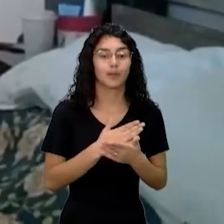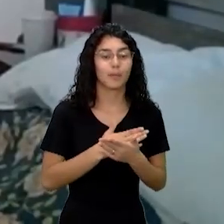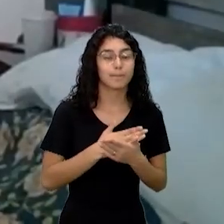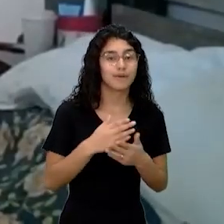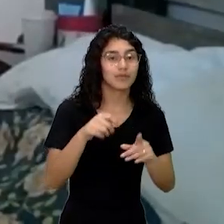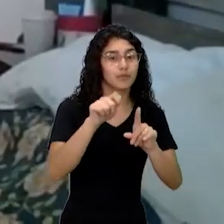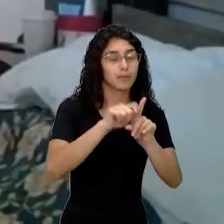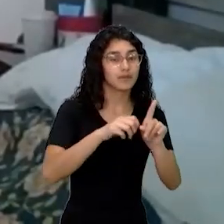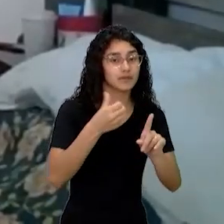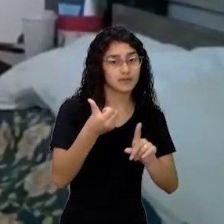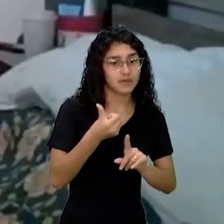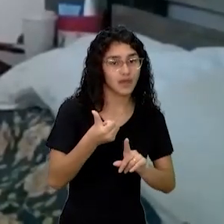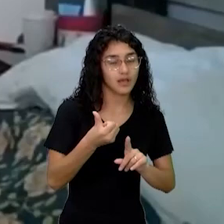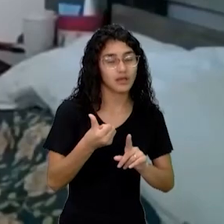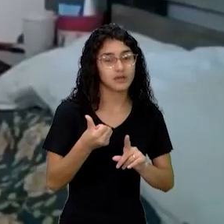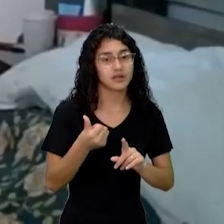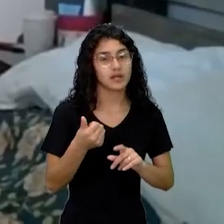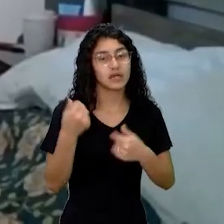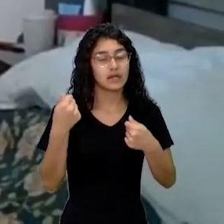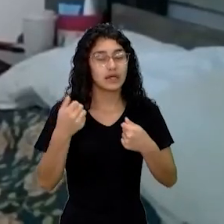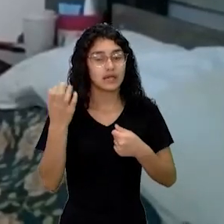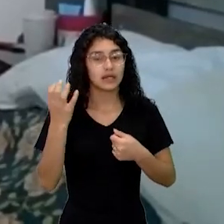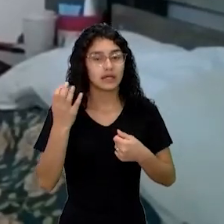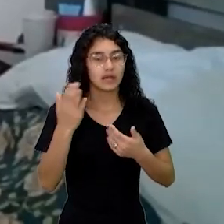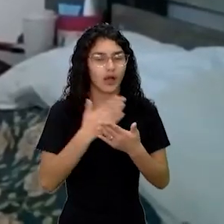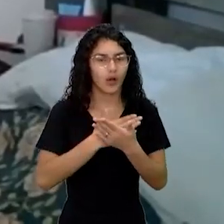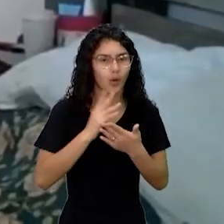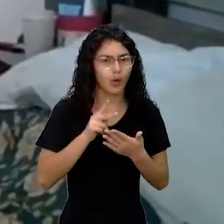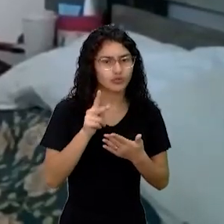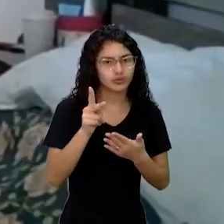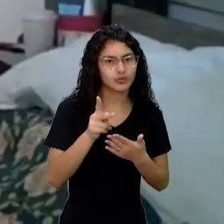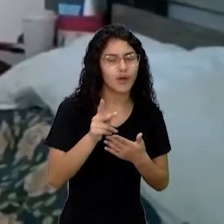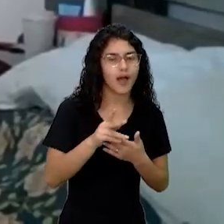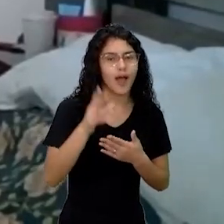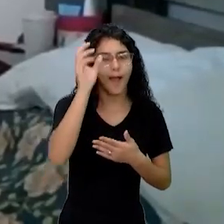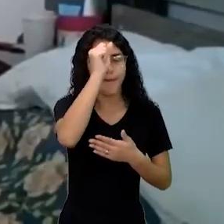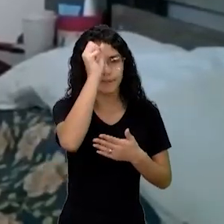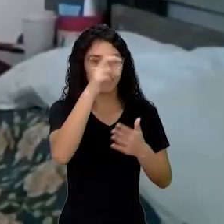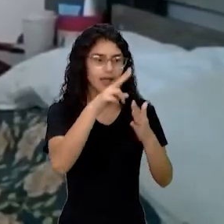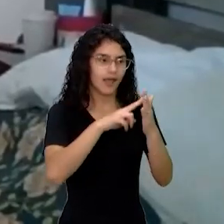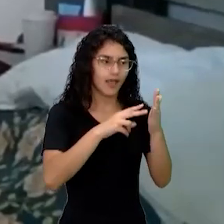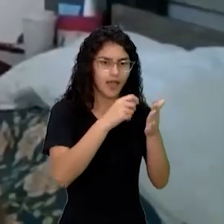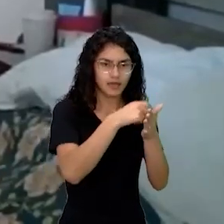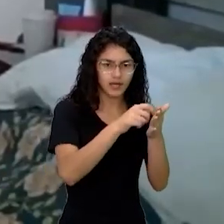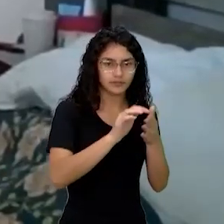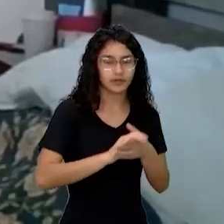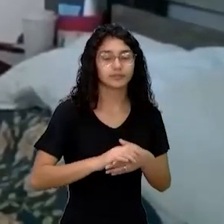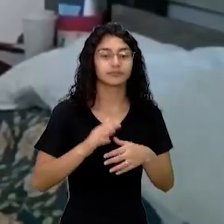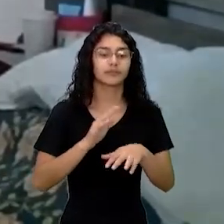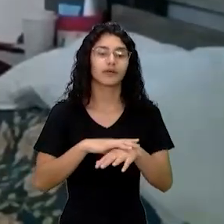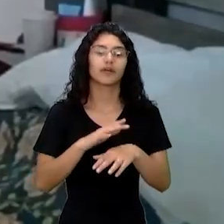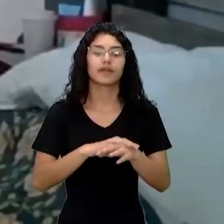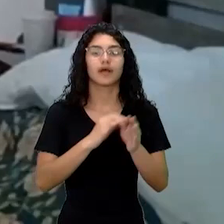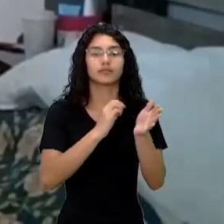continuar o aprendizado, né, da leitura e da escrita, e não era o que acontecia. Eu ficava fazendo risquinhos,